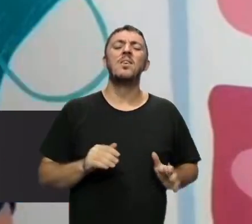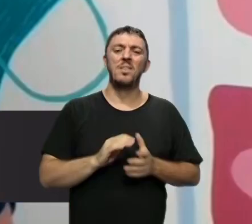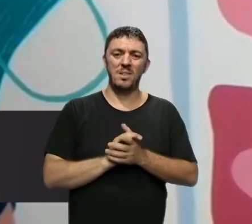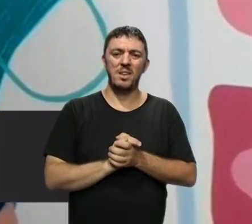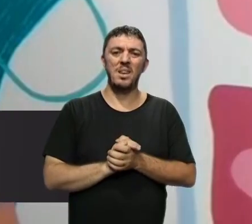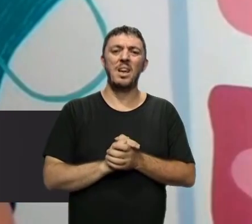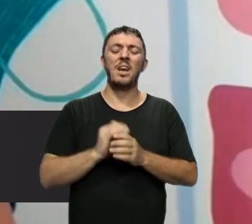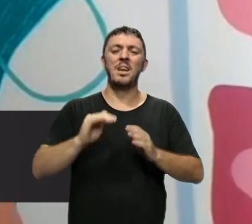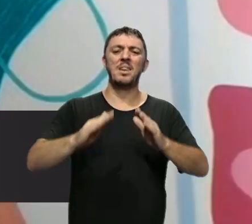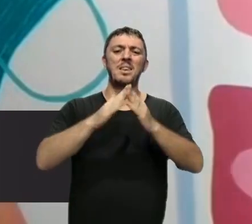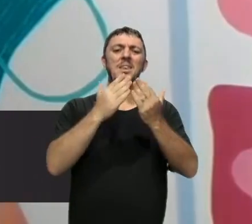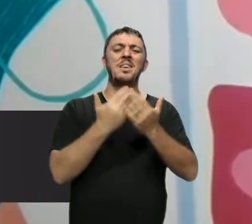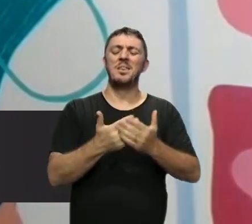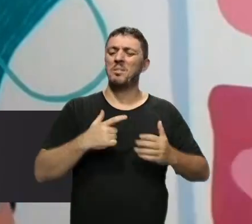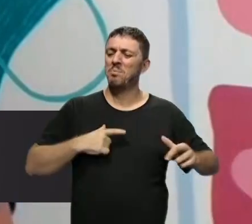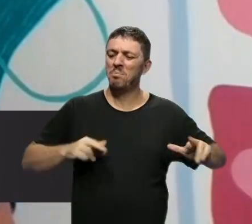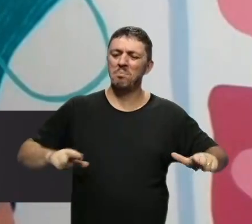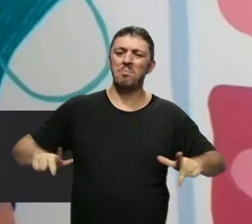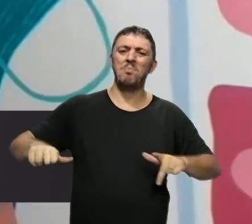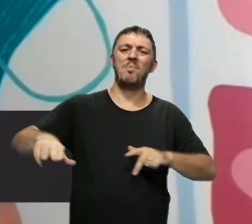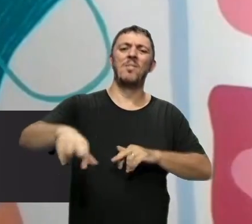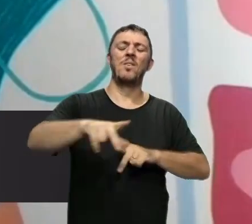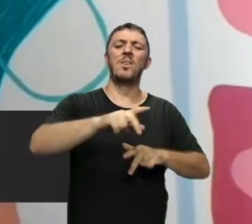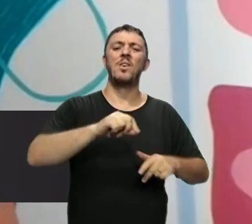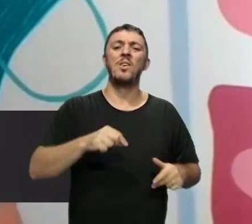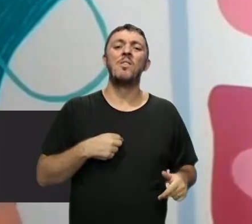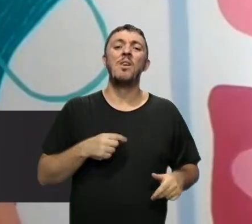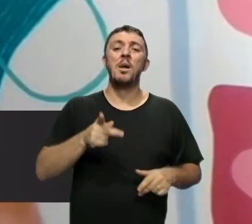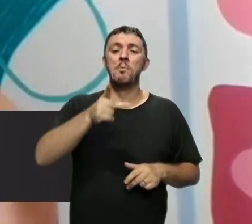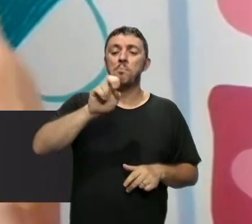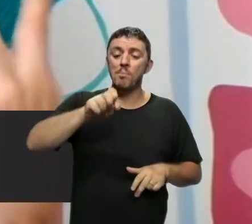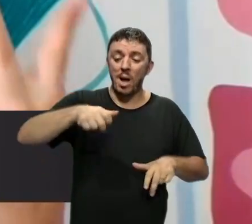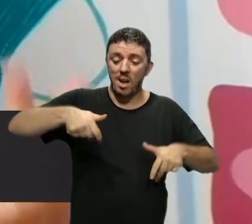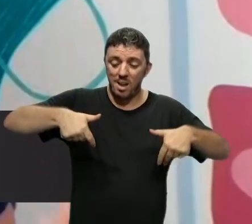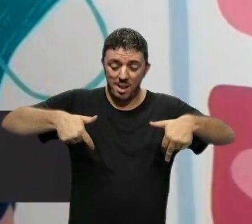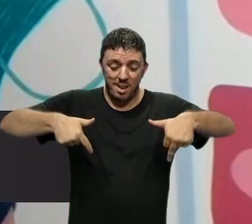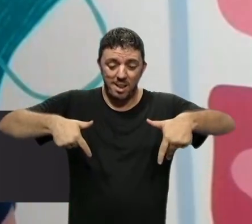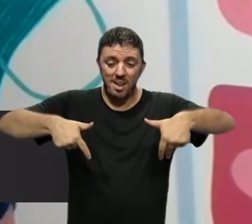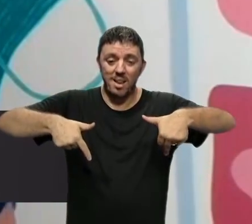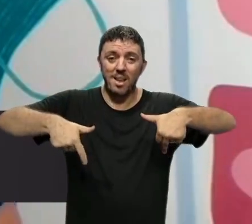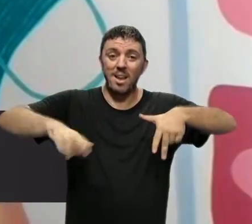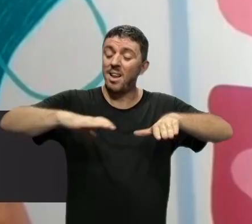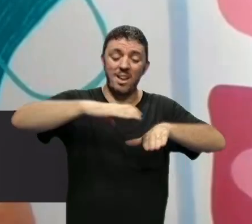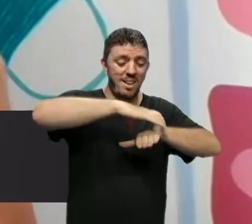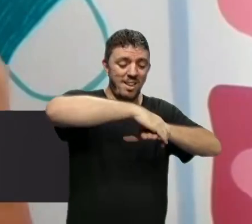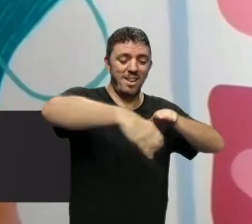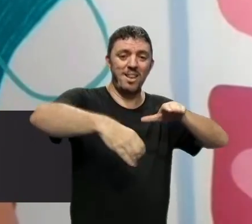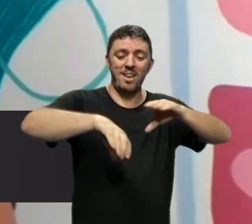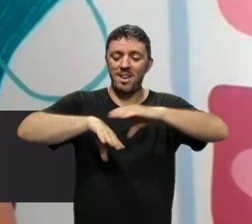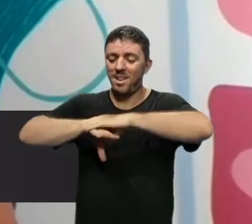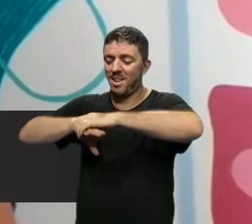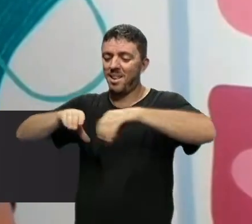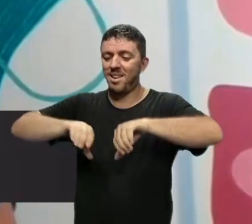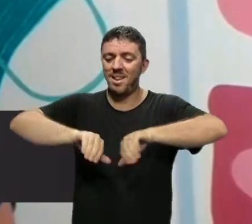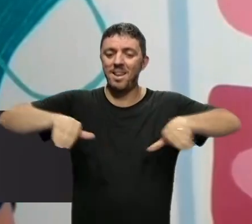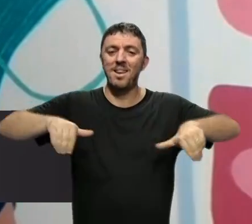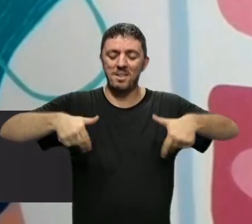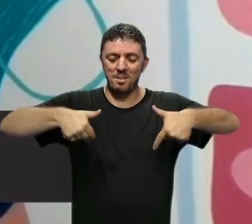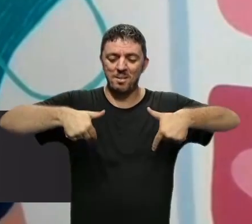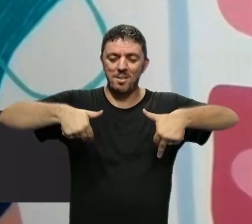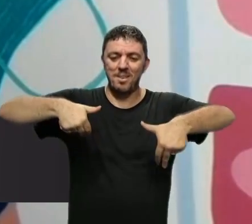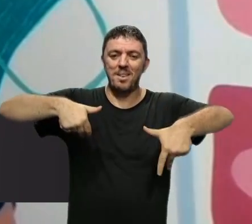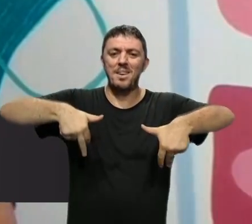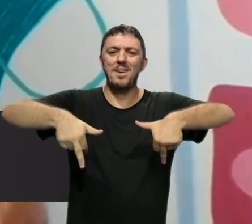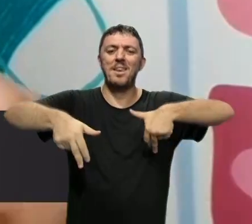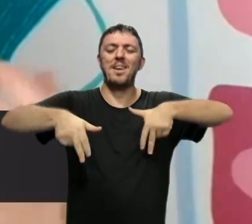pela escola, a gente vai andar muito descalço, né? A gente vai usar diferentes materiais. As famílias, a gente mudou a lista